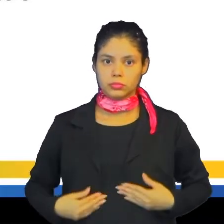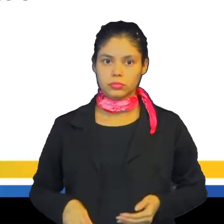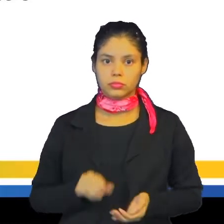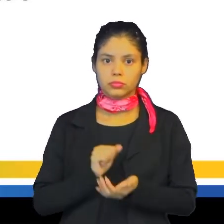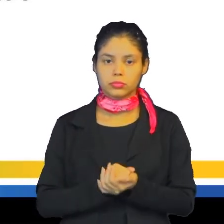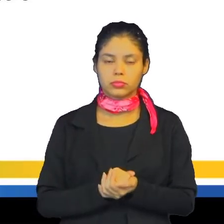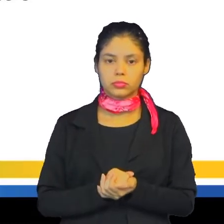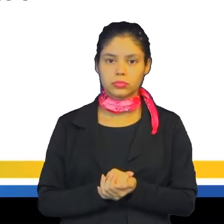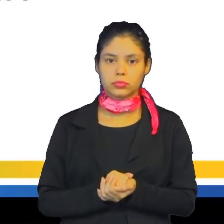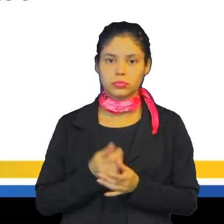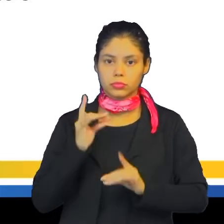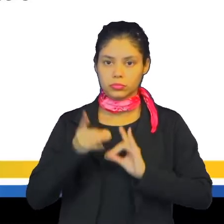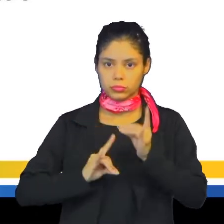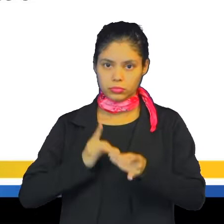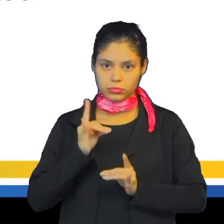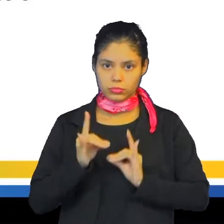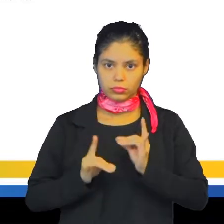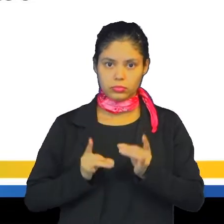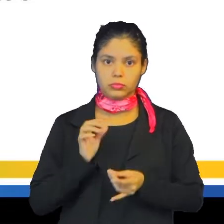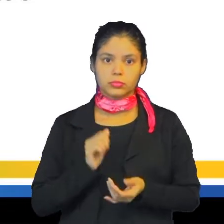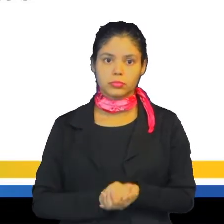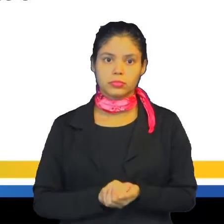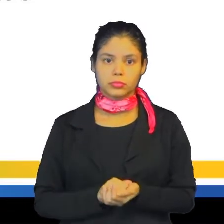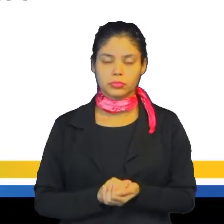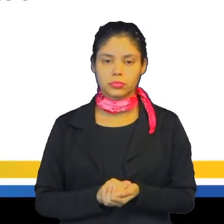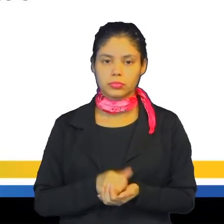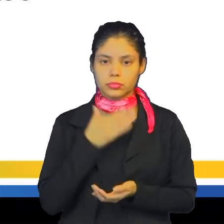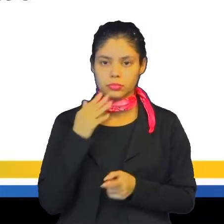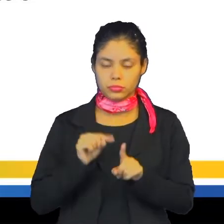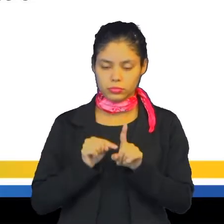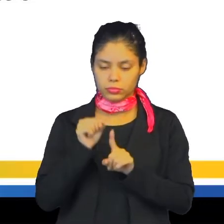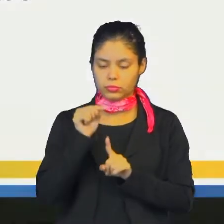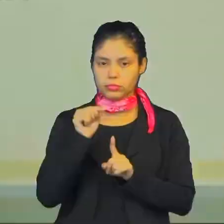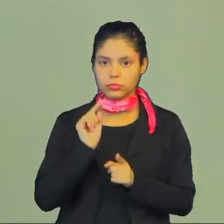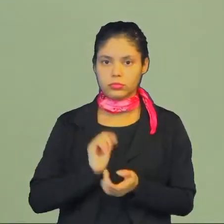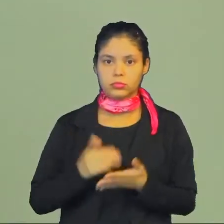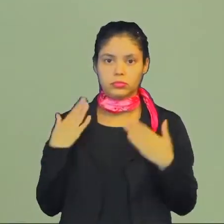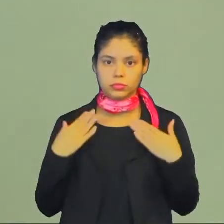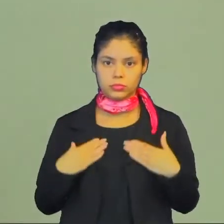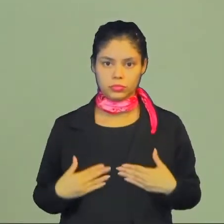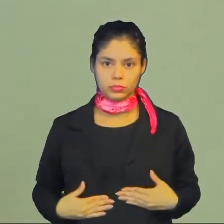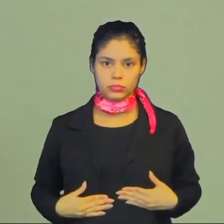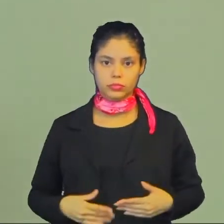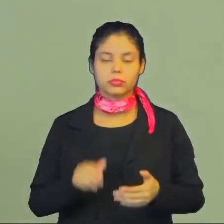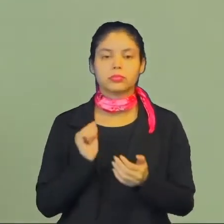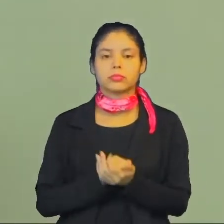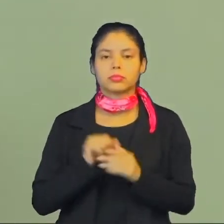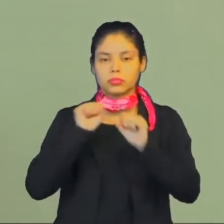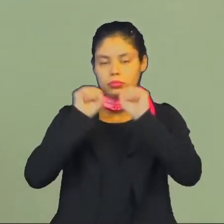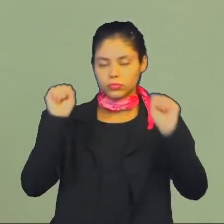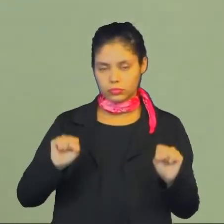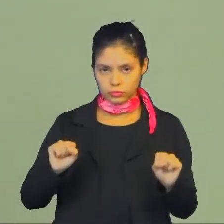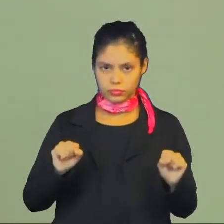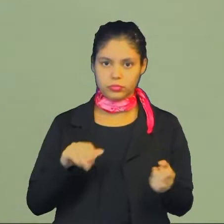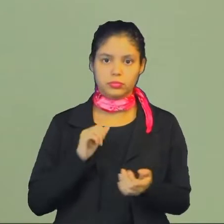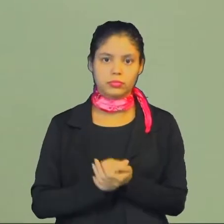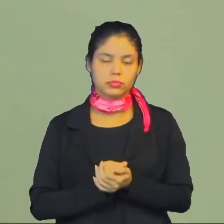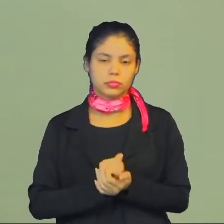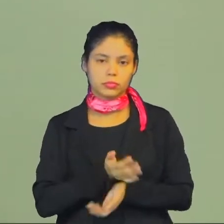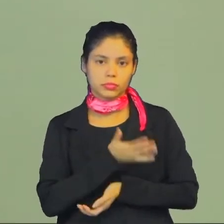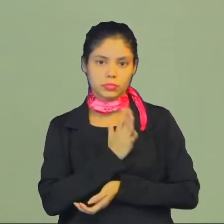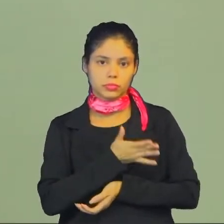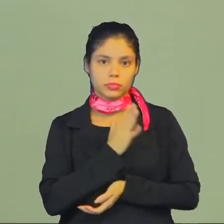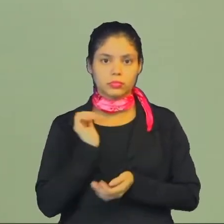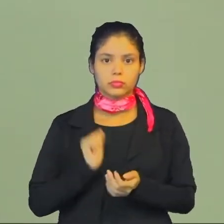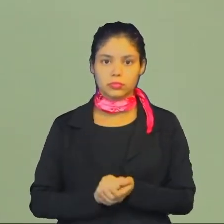de resíduos e hormônios e regular a temperatura corporal. Então, o sistema circulatório e o sistema